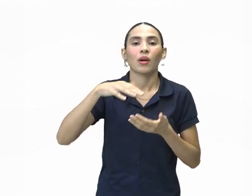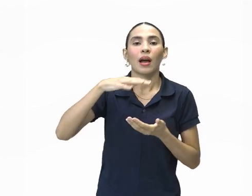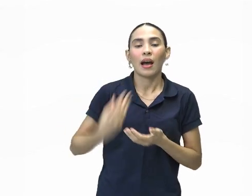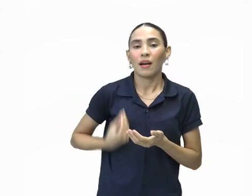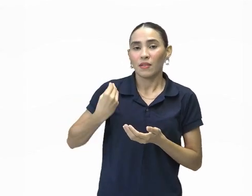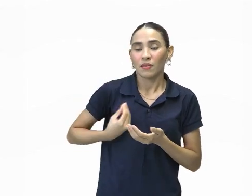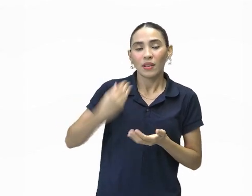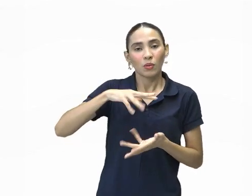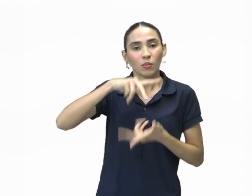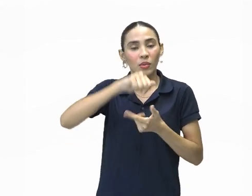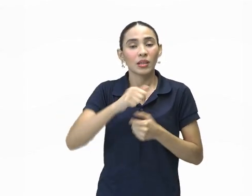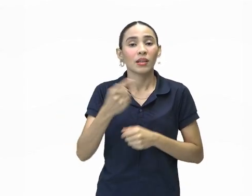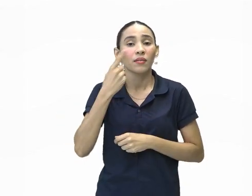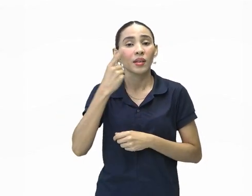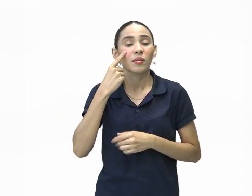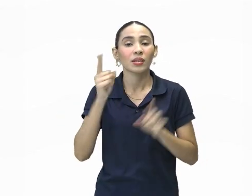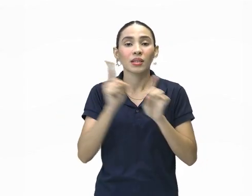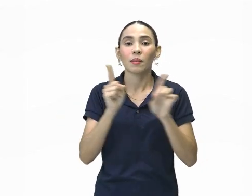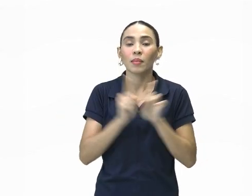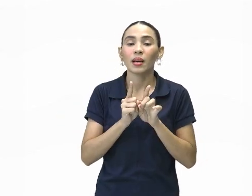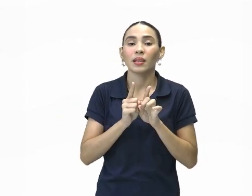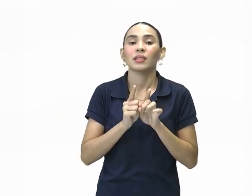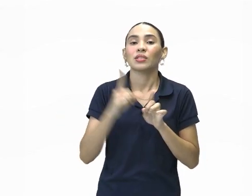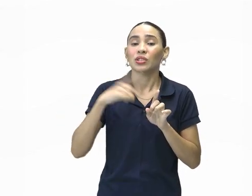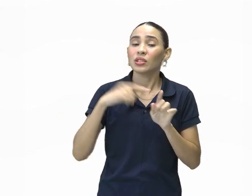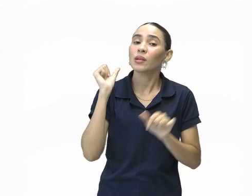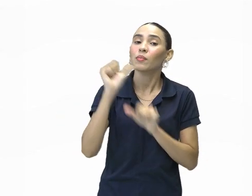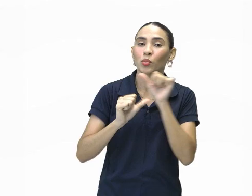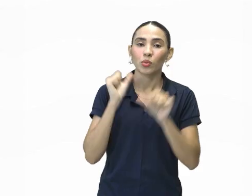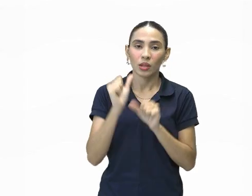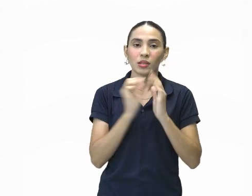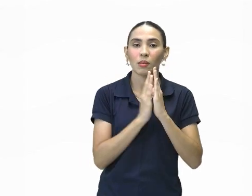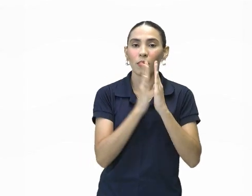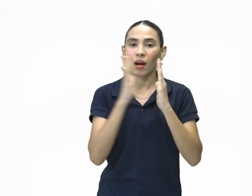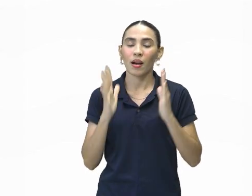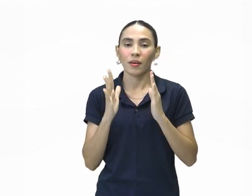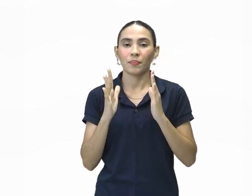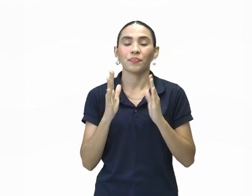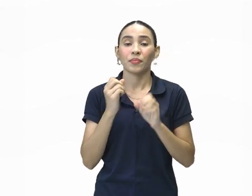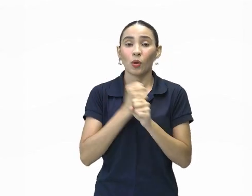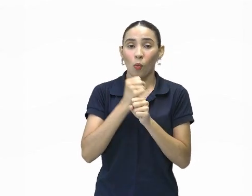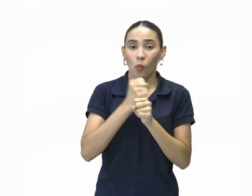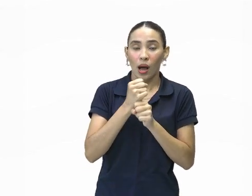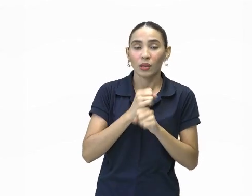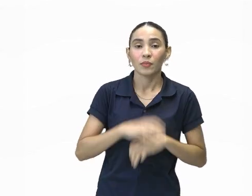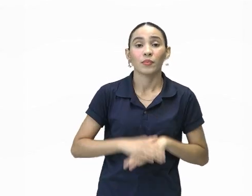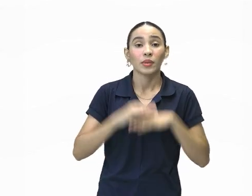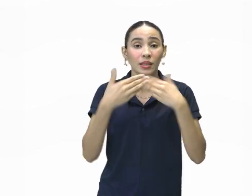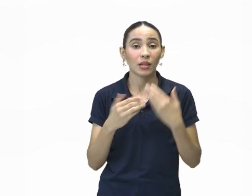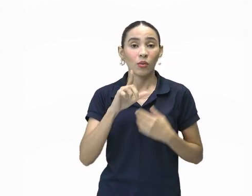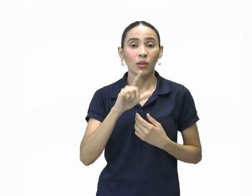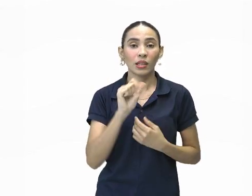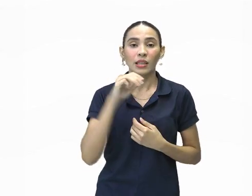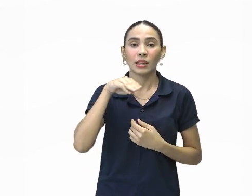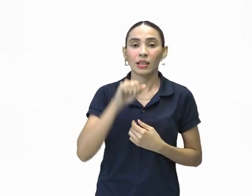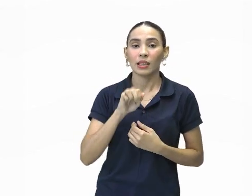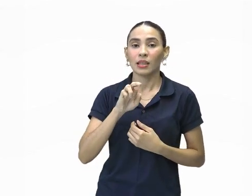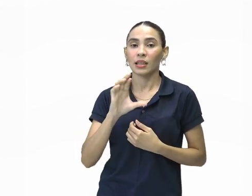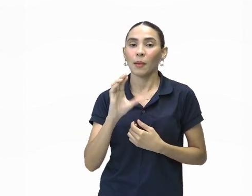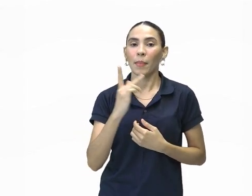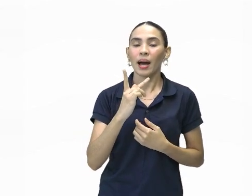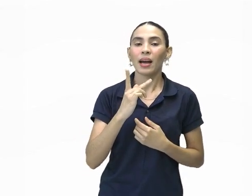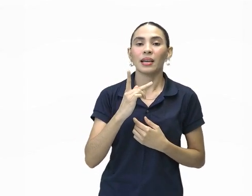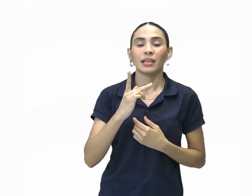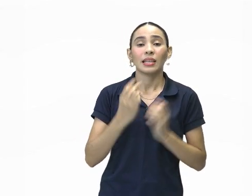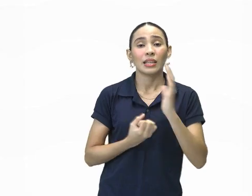planeta, e ele verificou que eles sofriam mudanças ao longo do tempo. E aí, Lamarck, ele propôs